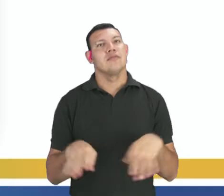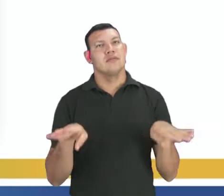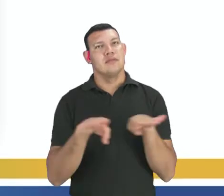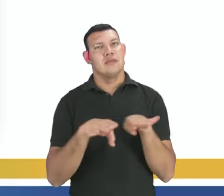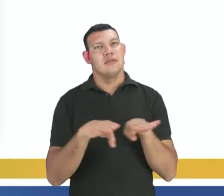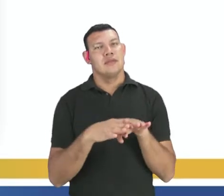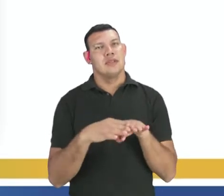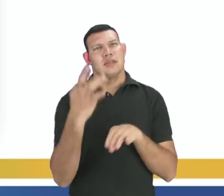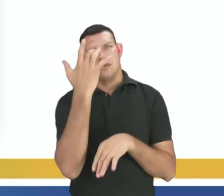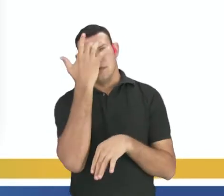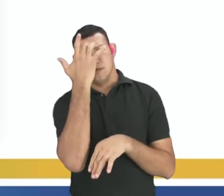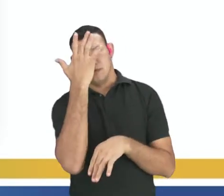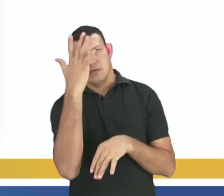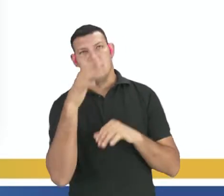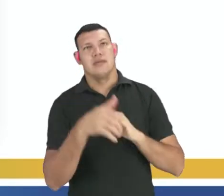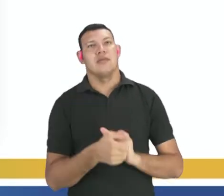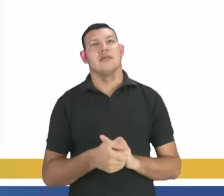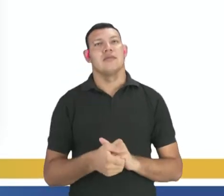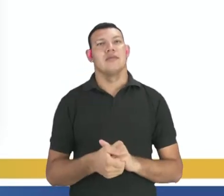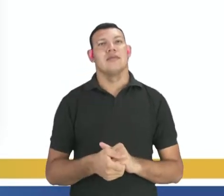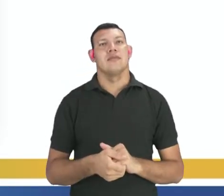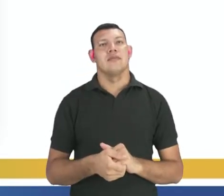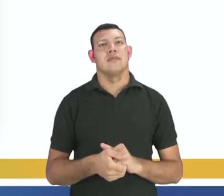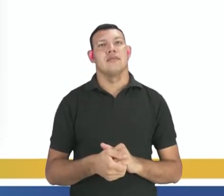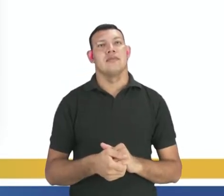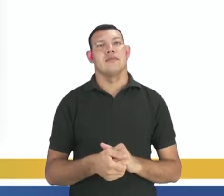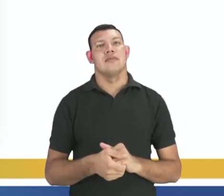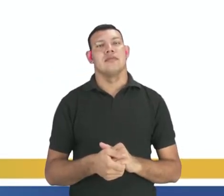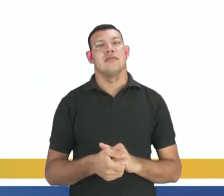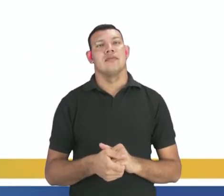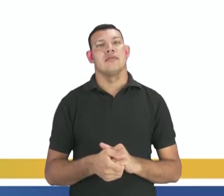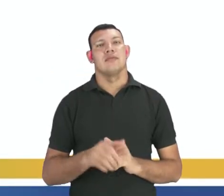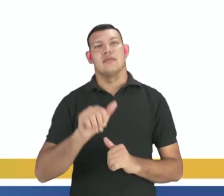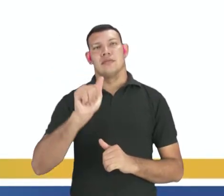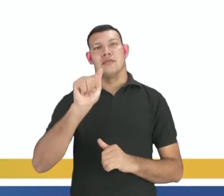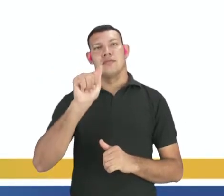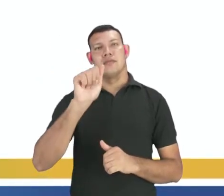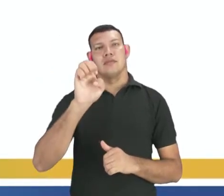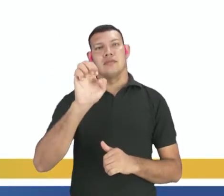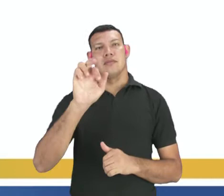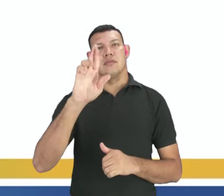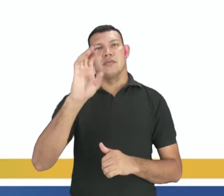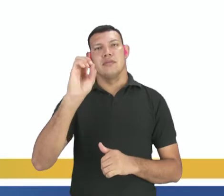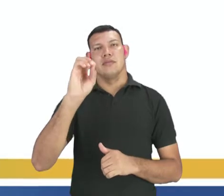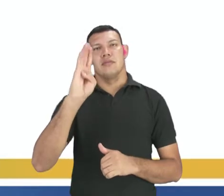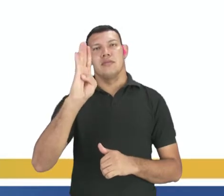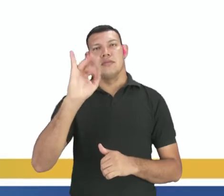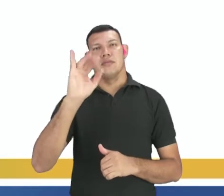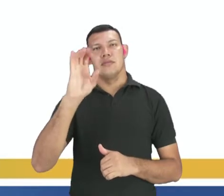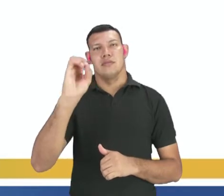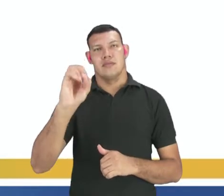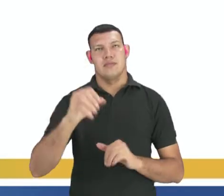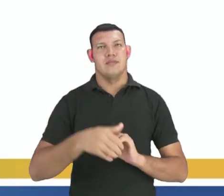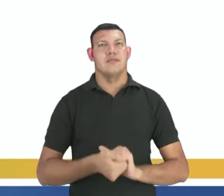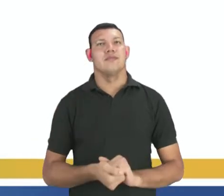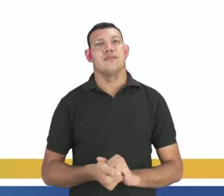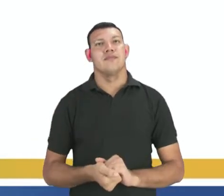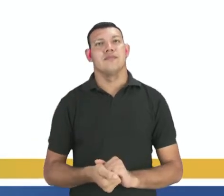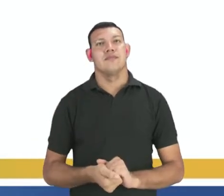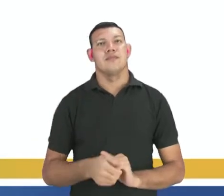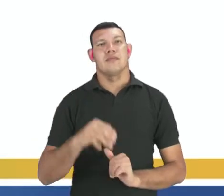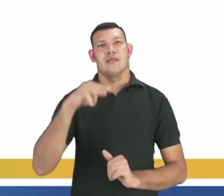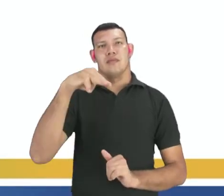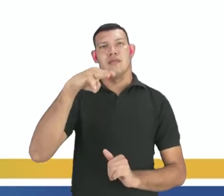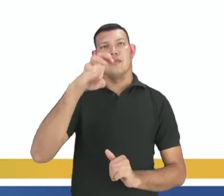ter facilidade para os esportes aeróbicos, né? Nós temos o mesomorfo. O formato do